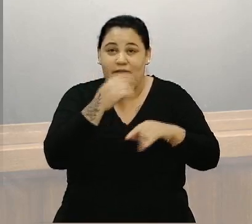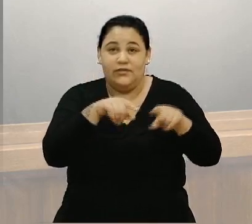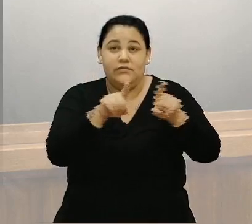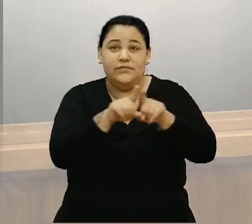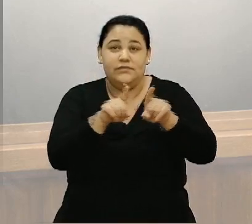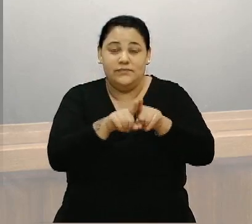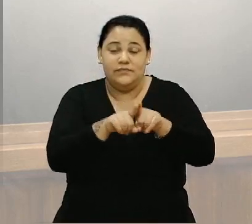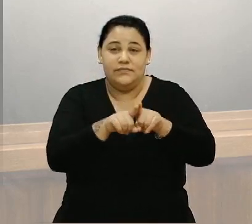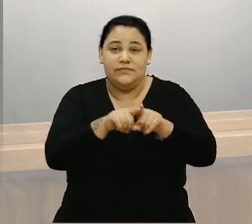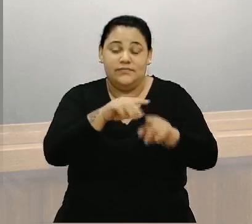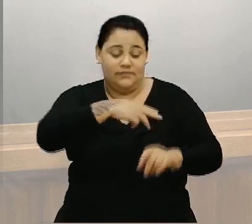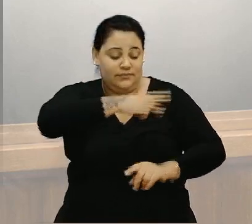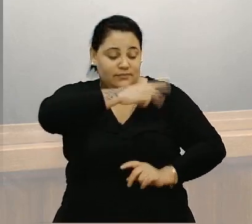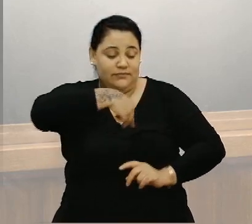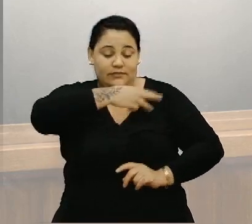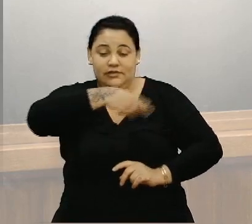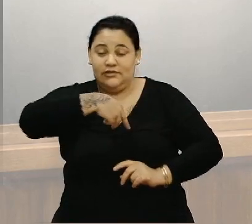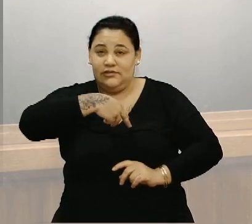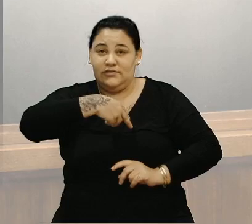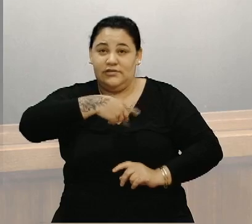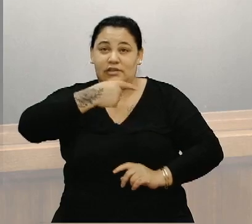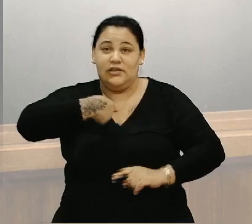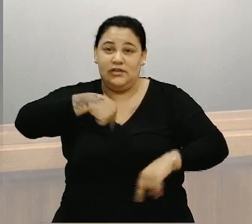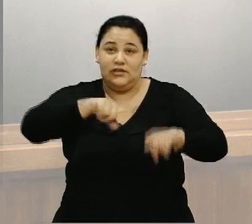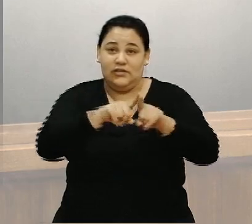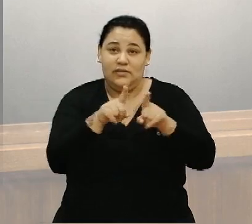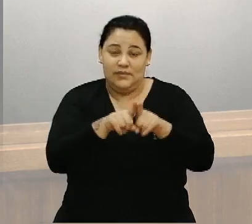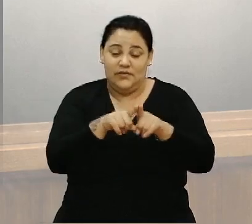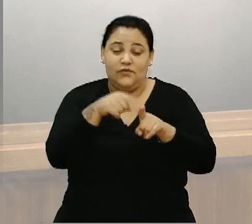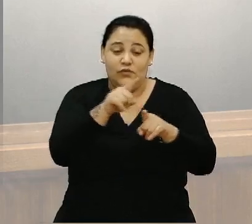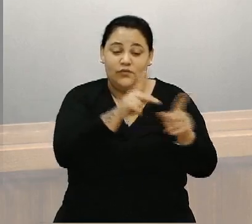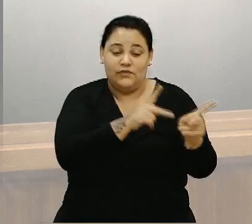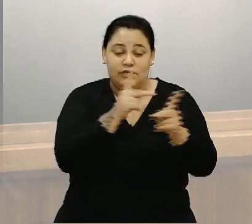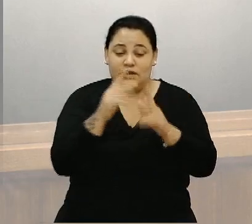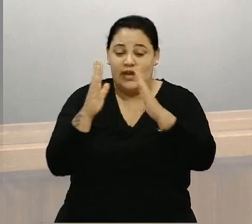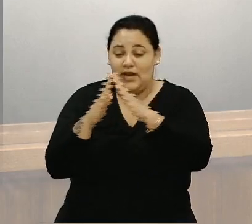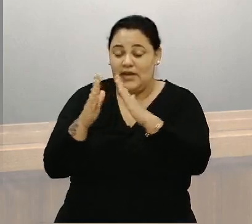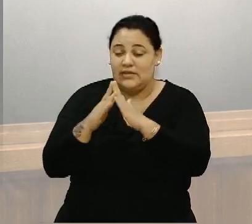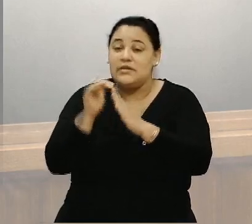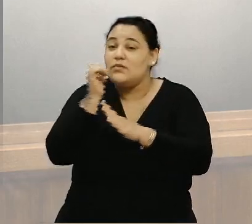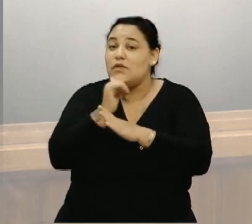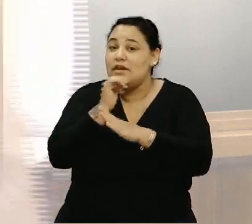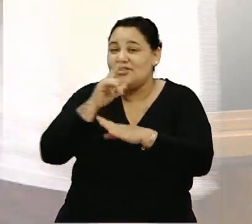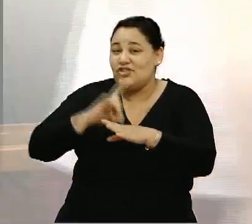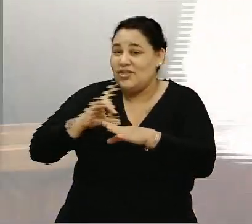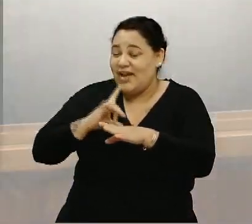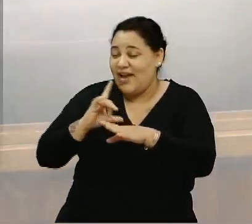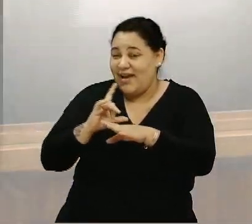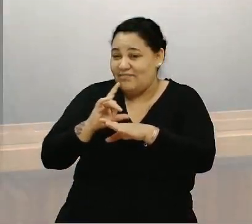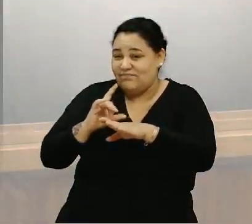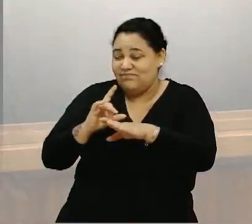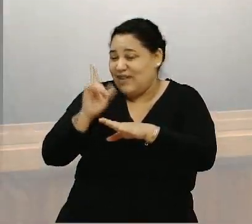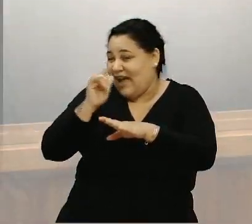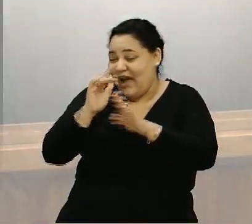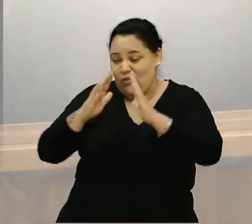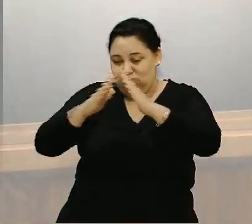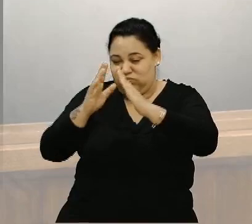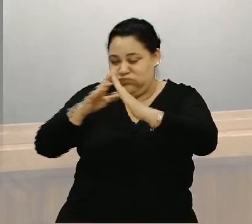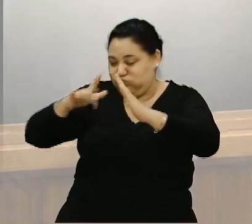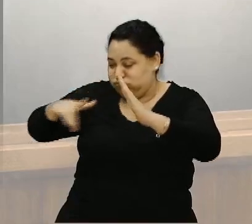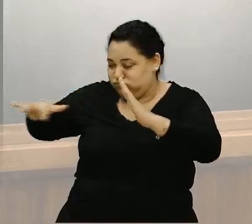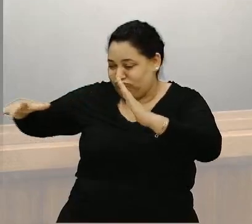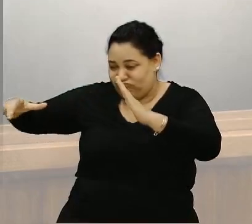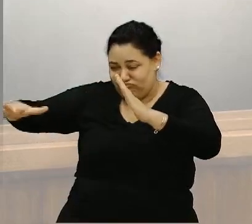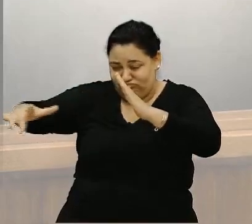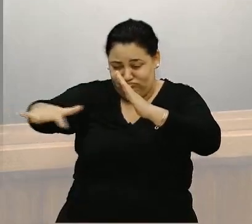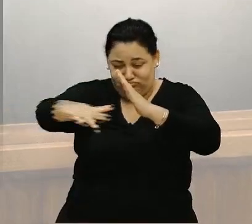casa de uma senhora lá na frente, a senhora estava ilhada em cima da sua cama, que tinha entrado na sua casa e ela não podia